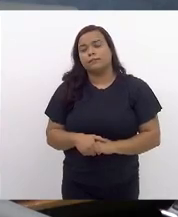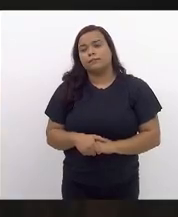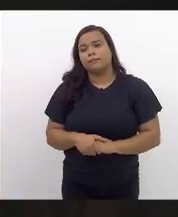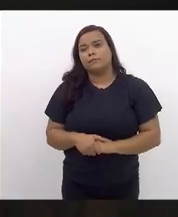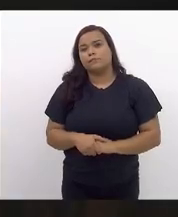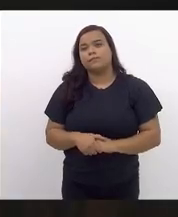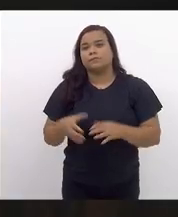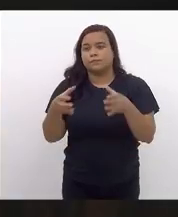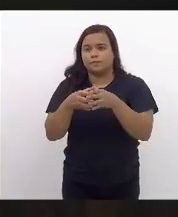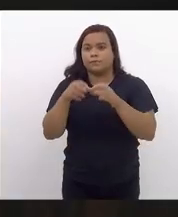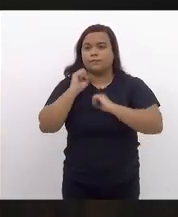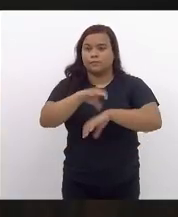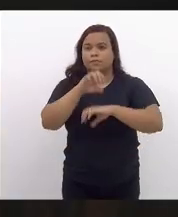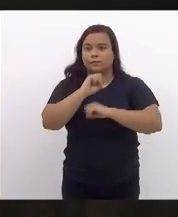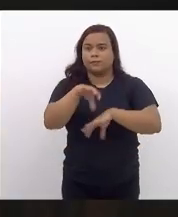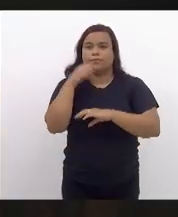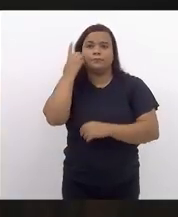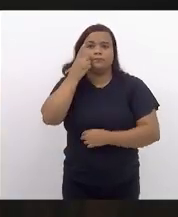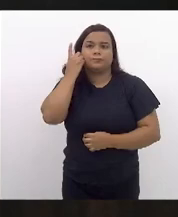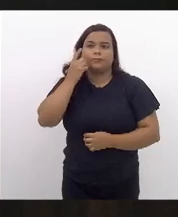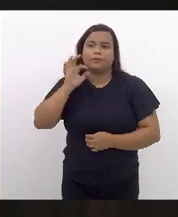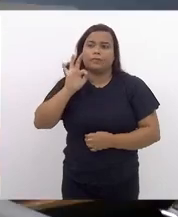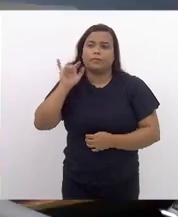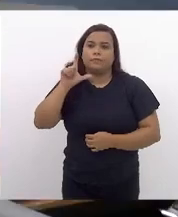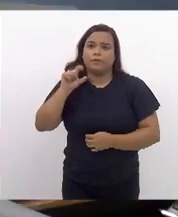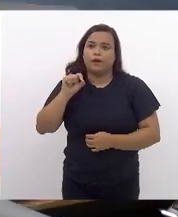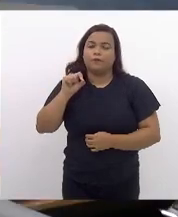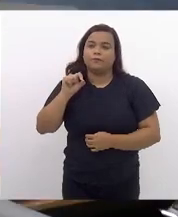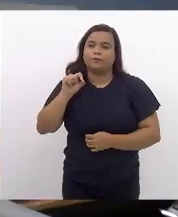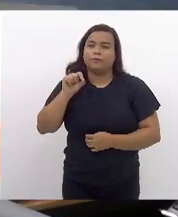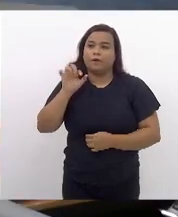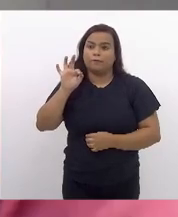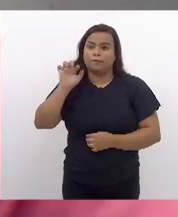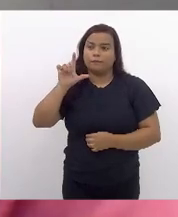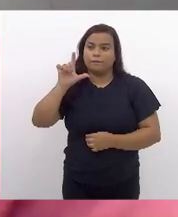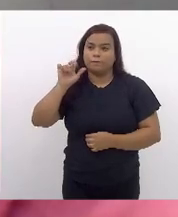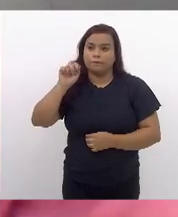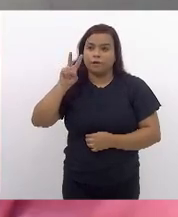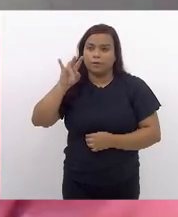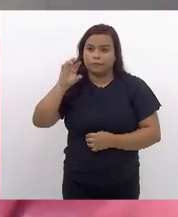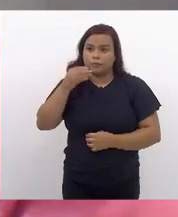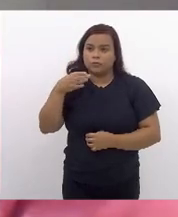Pela Comissão de Educação, deputado Flávio Serafim.